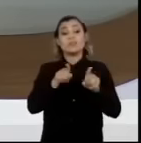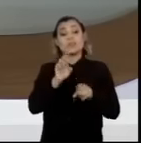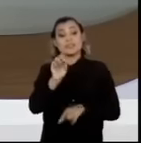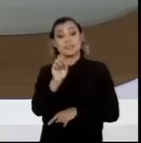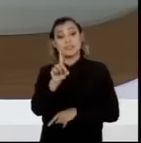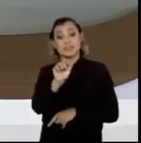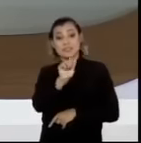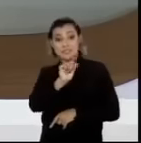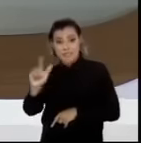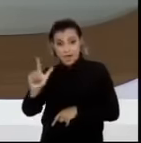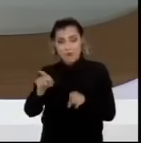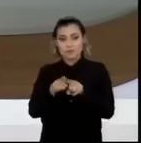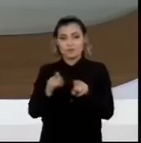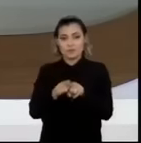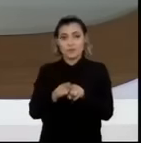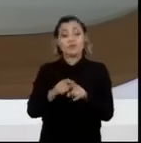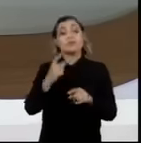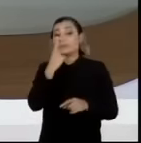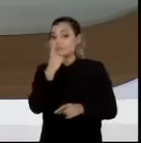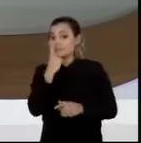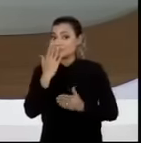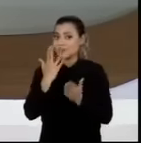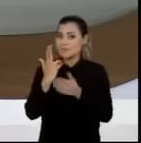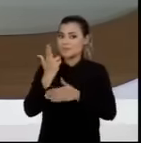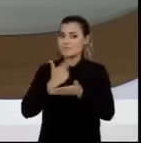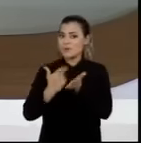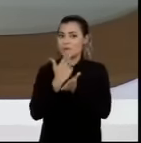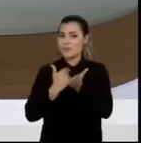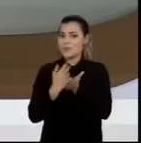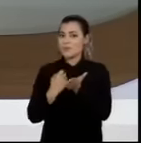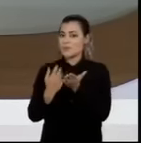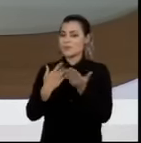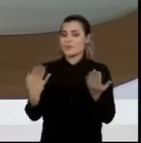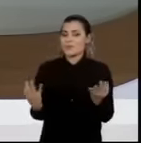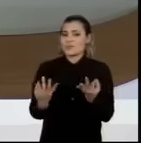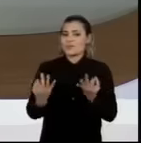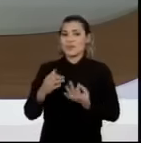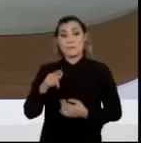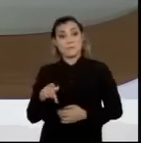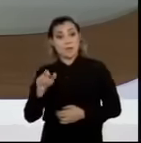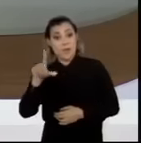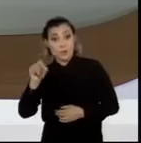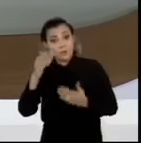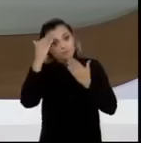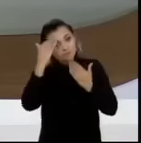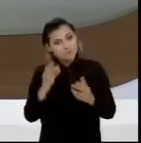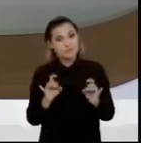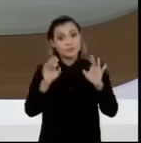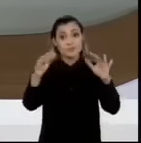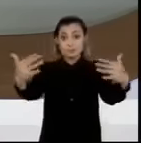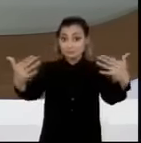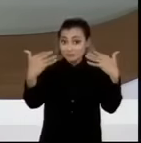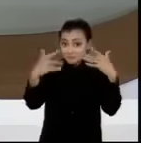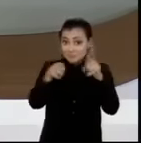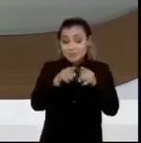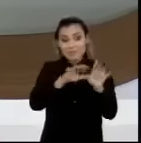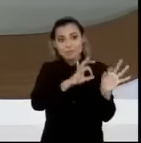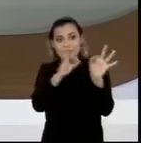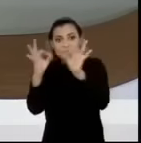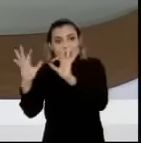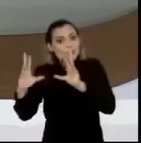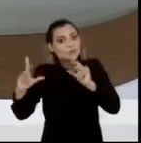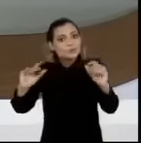Daniel Galas, além do nosso cartunista herói Paulo Caruso. Eu agradeço também muito especialmente a você que nos acompanhou de